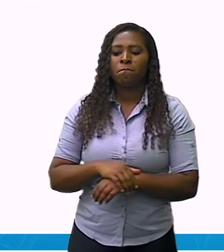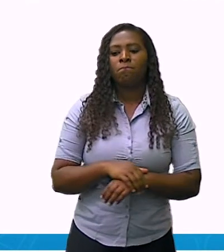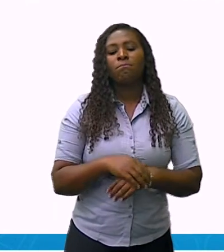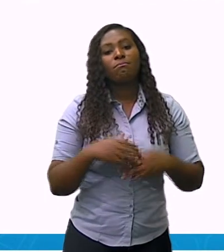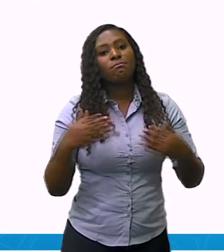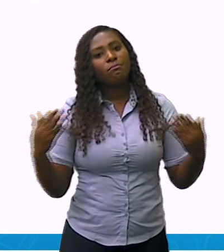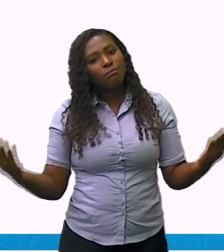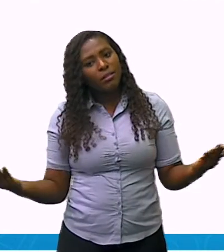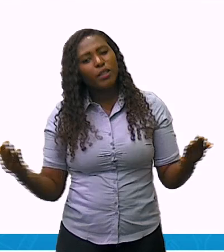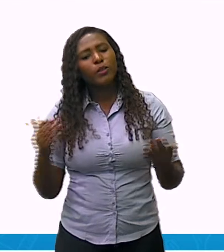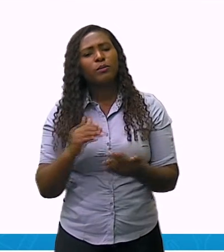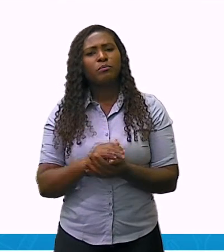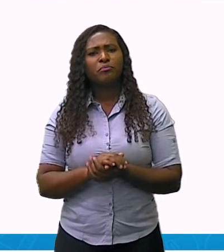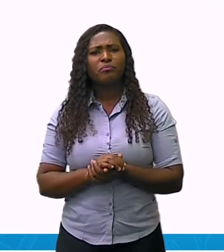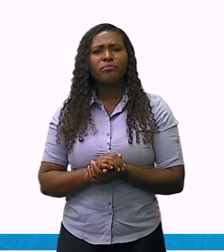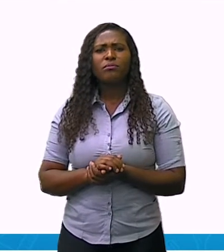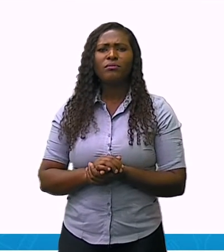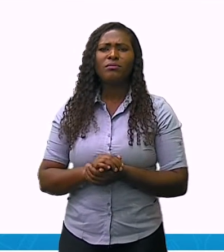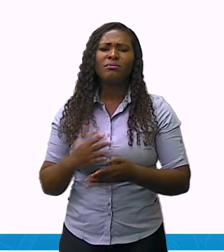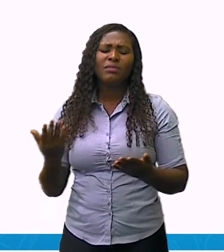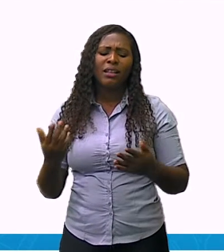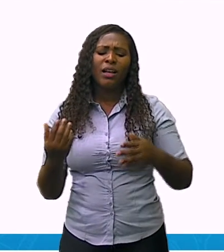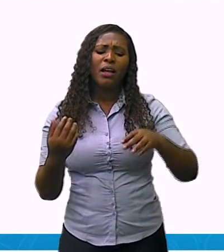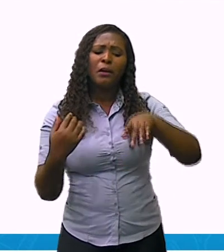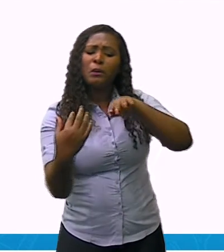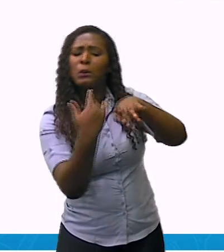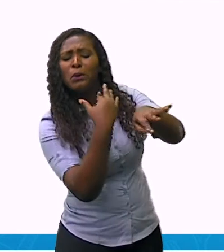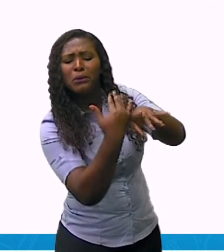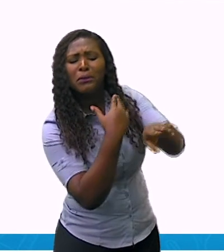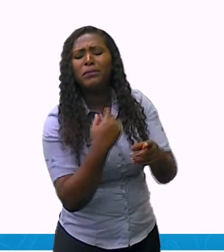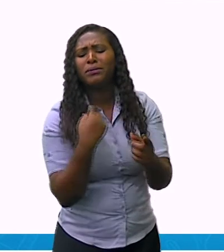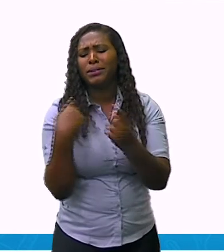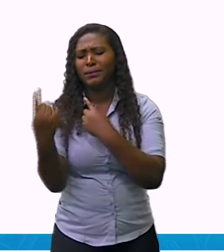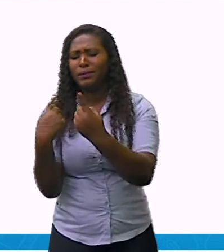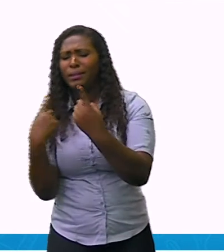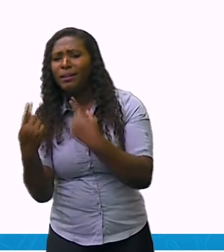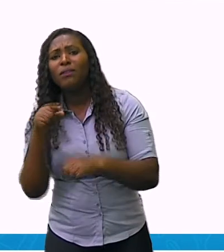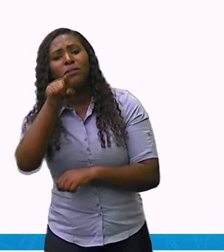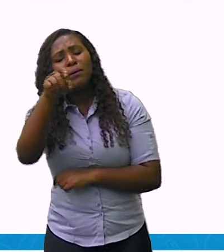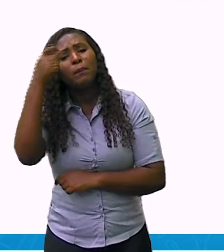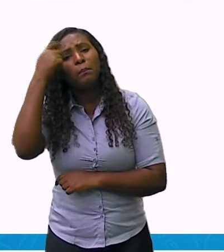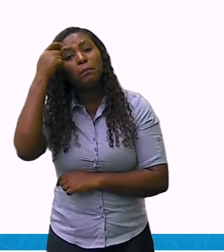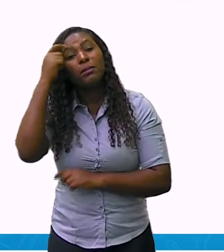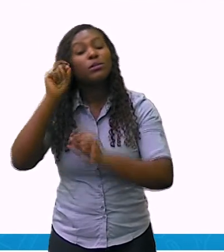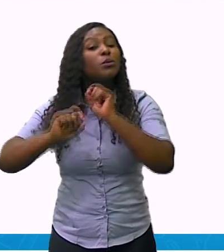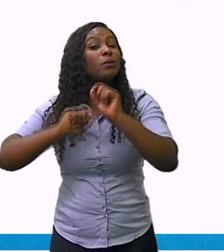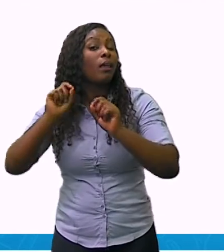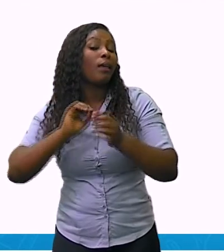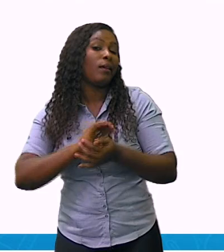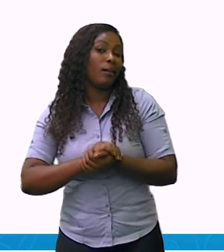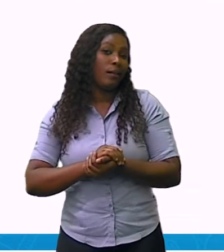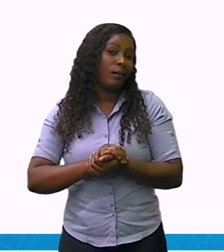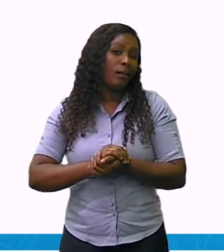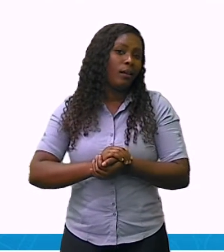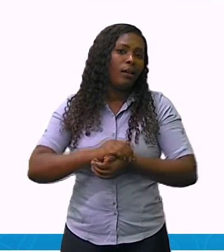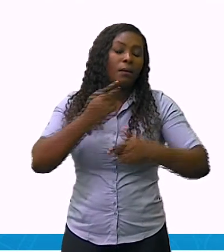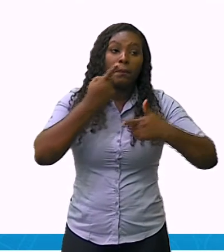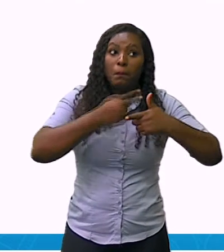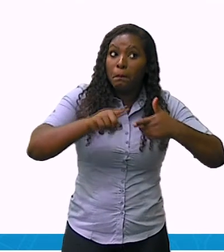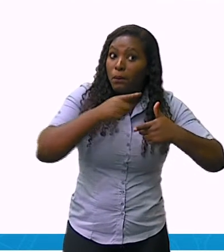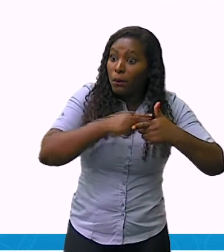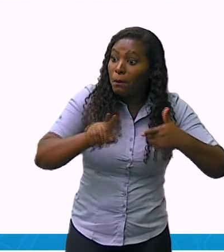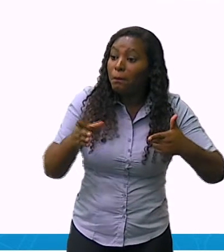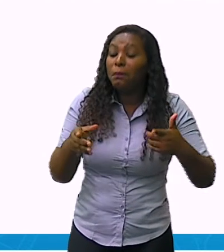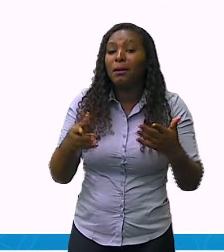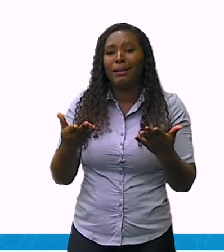estas rodovias, você deve estar pensando a respeito dos problemas e desafios